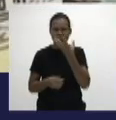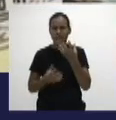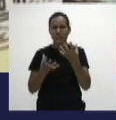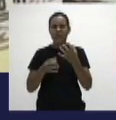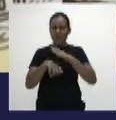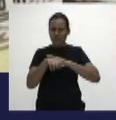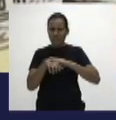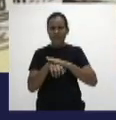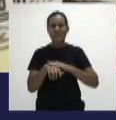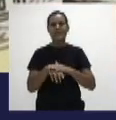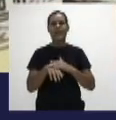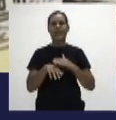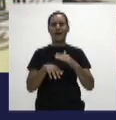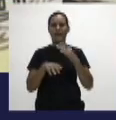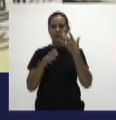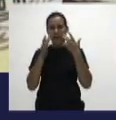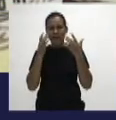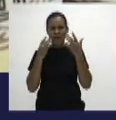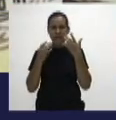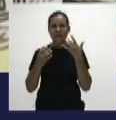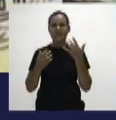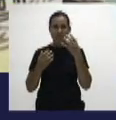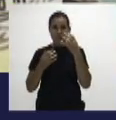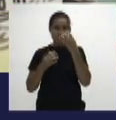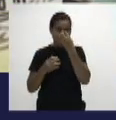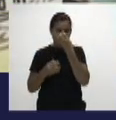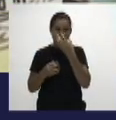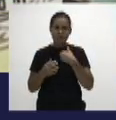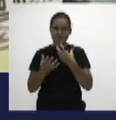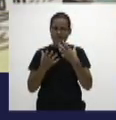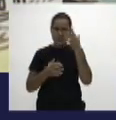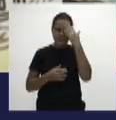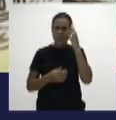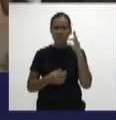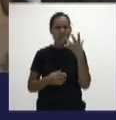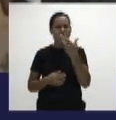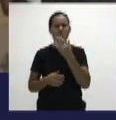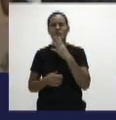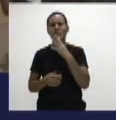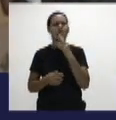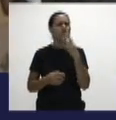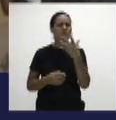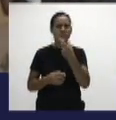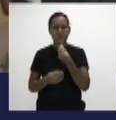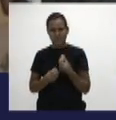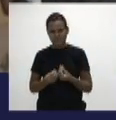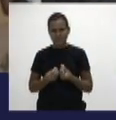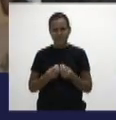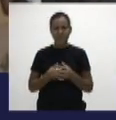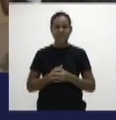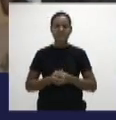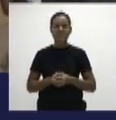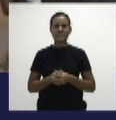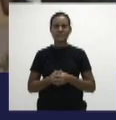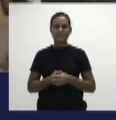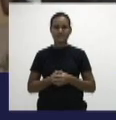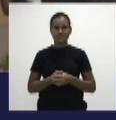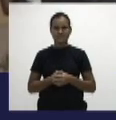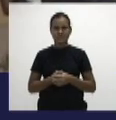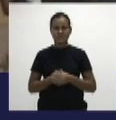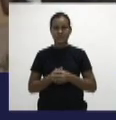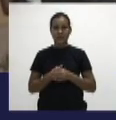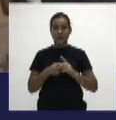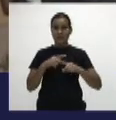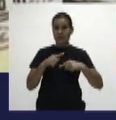circo eu queria ver o palhaço queria conversar com o palhaço eu queria saber quem era o palhaço quem era o malabarista quem era o trapesista Então eu